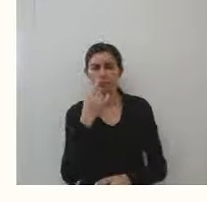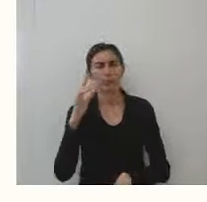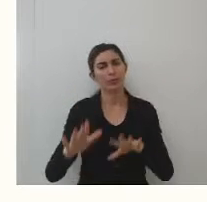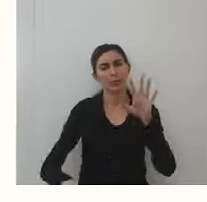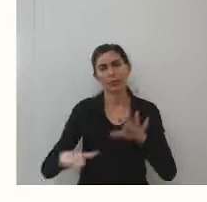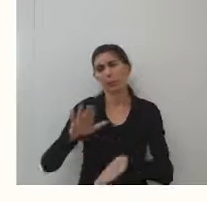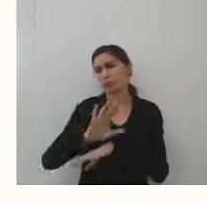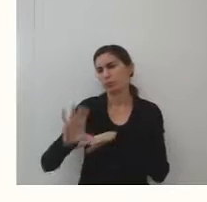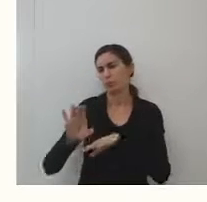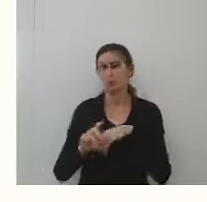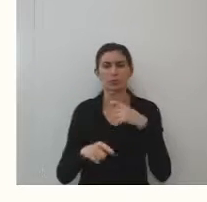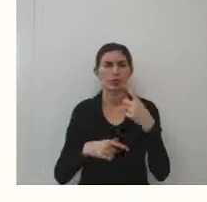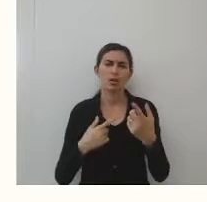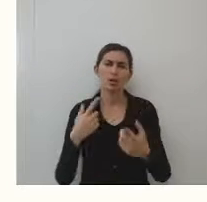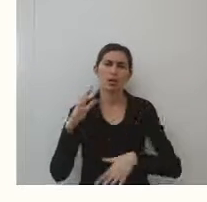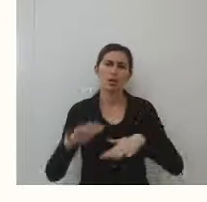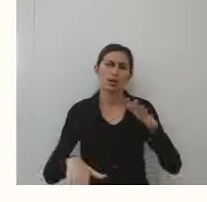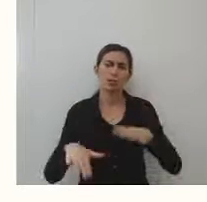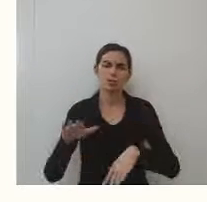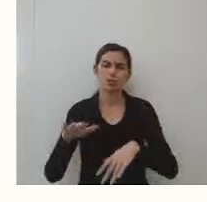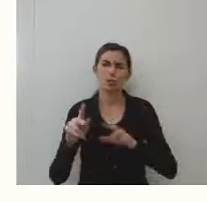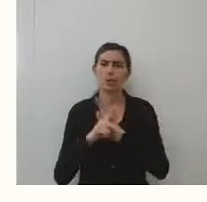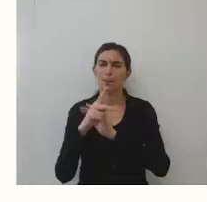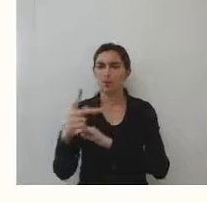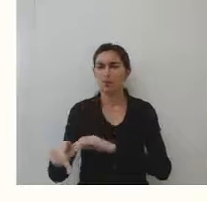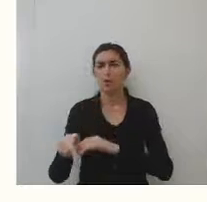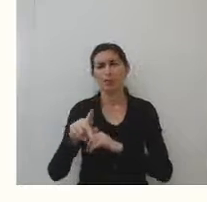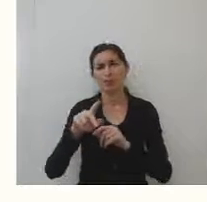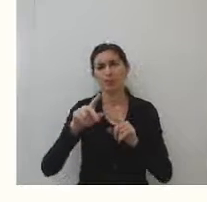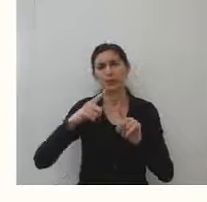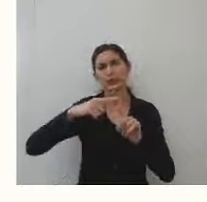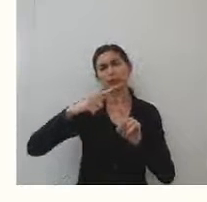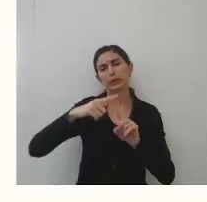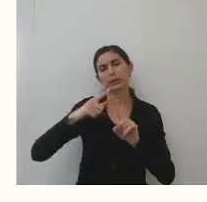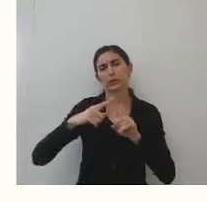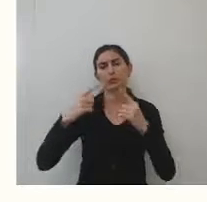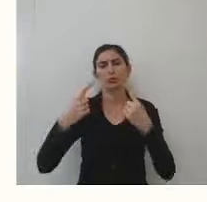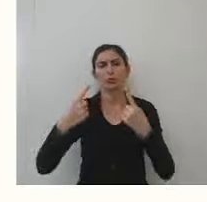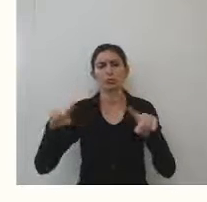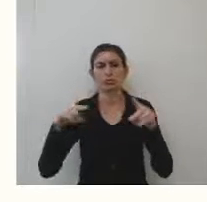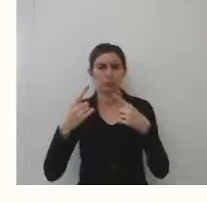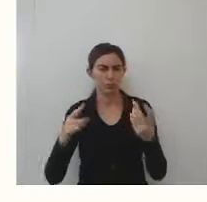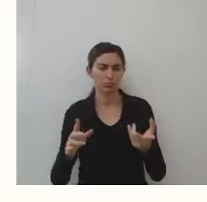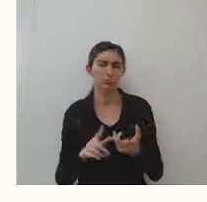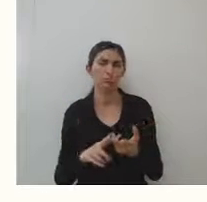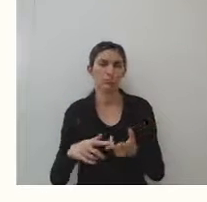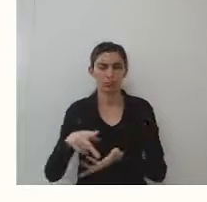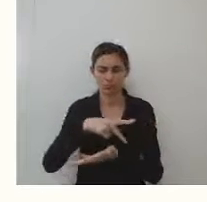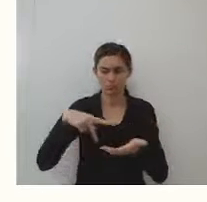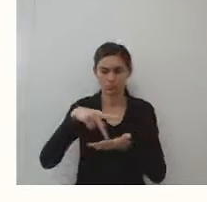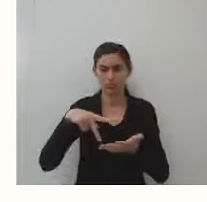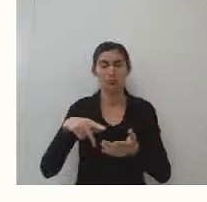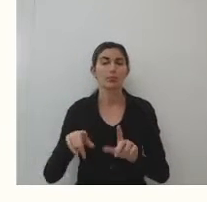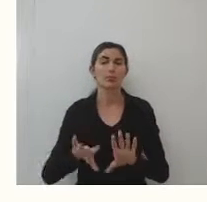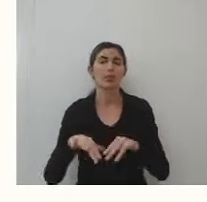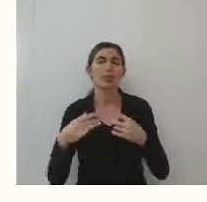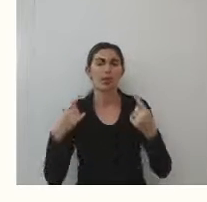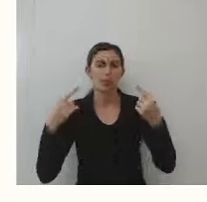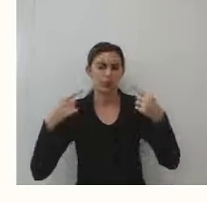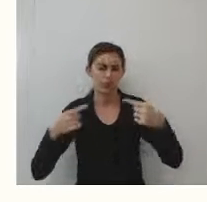tem concursos que eles vão determinar os próprios ritmos. Ok? Na